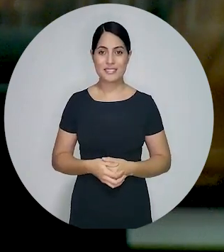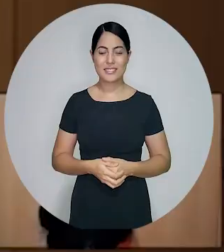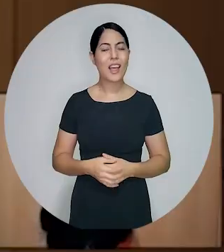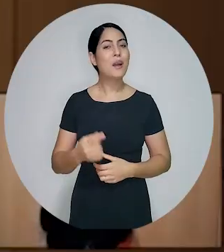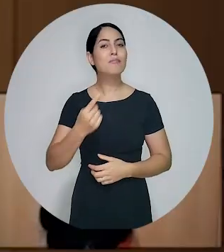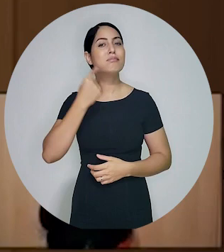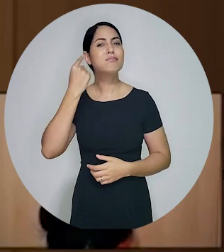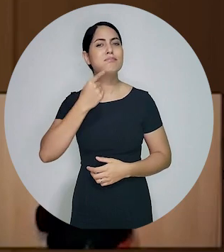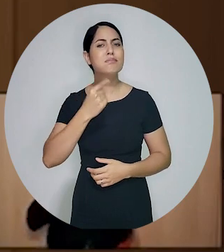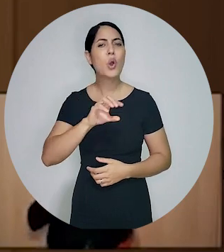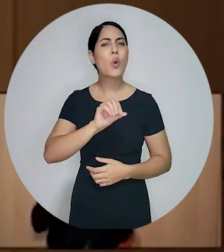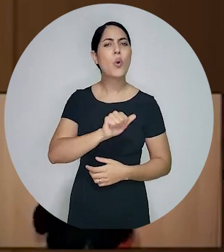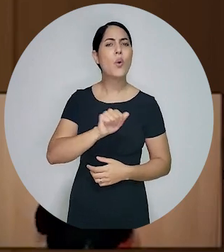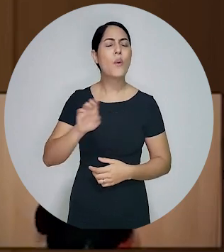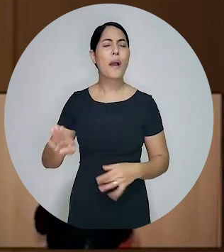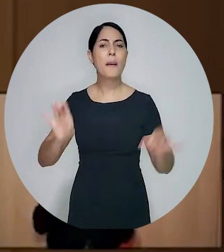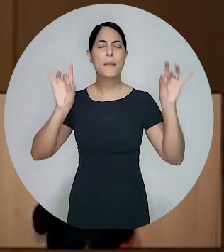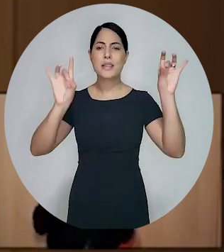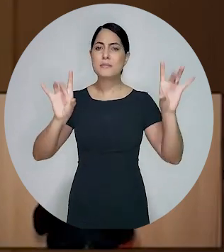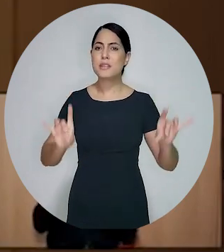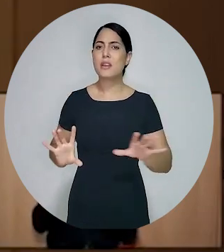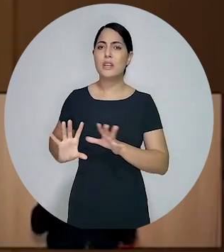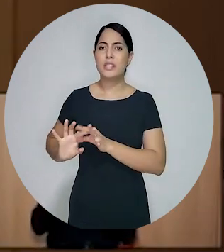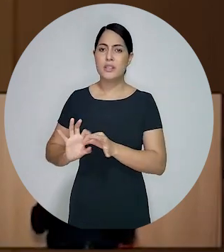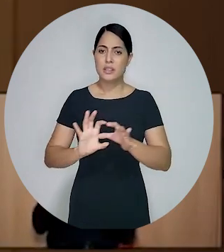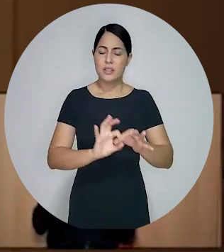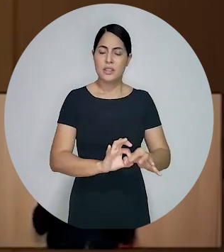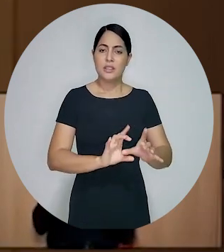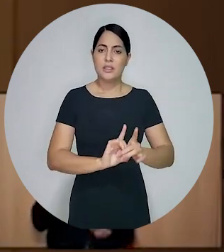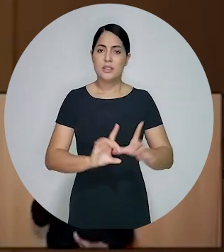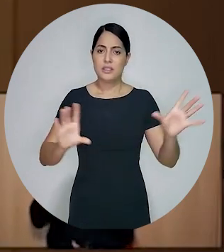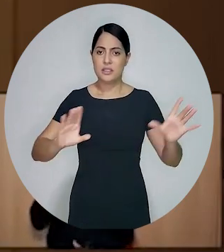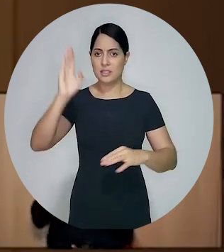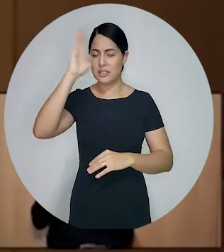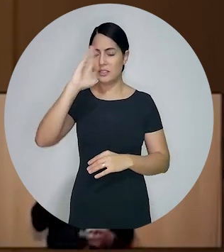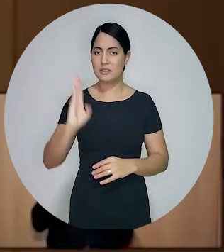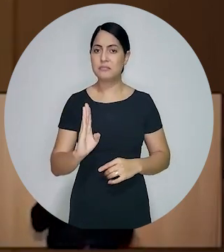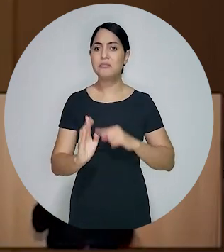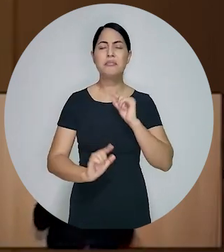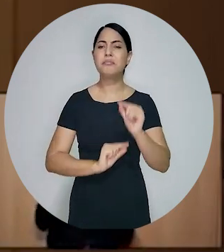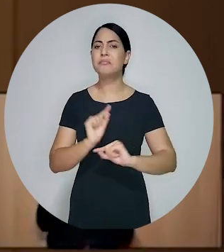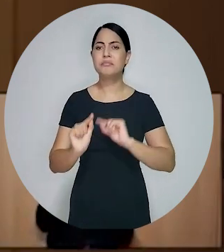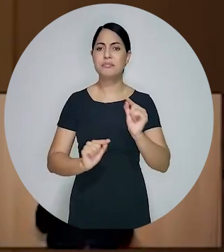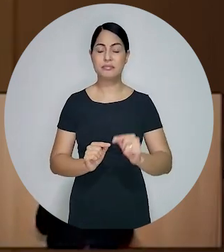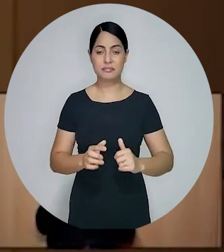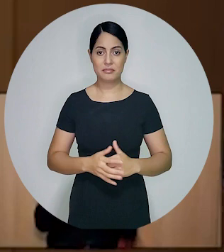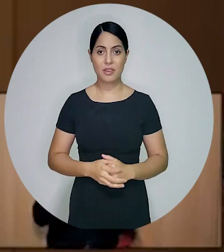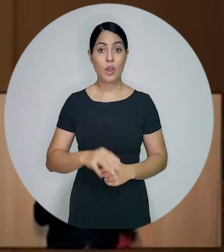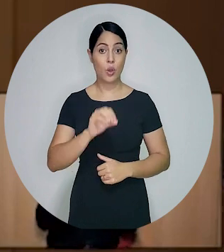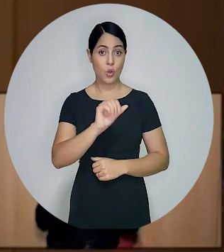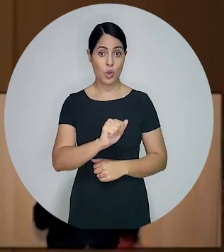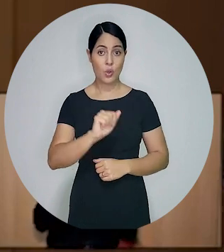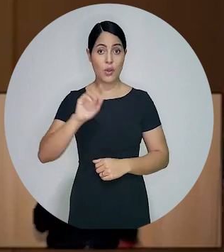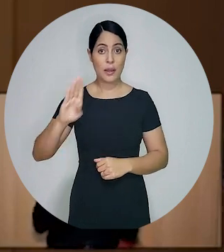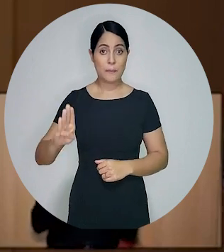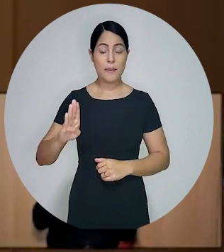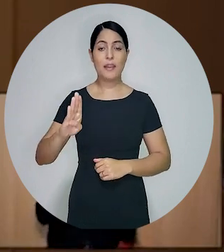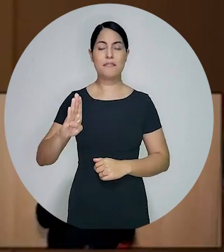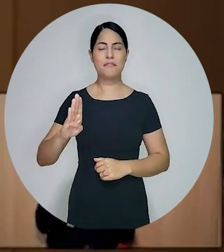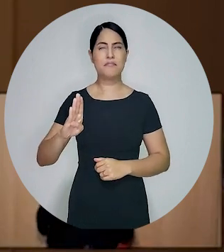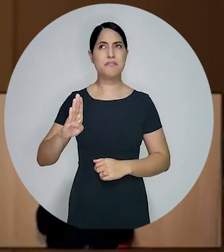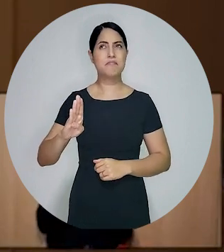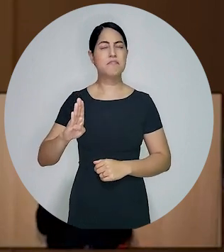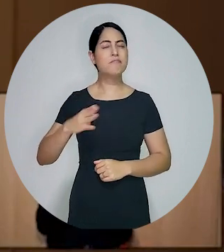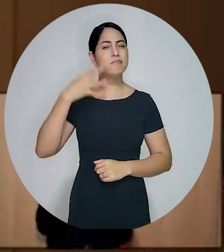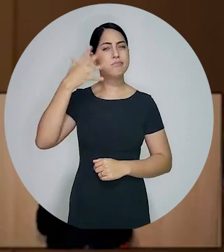2022-2024. O que faz a advocacia OAB especiais para a democracia brasileira? Sempre que se fala em OAB,